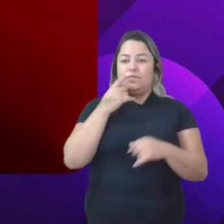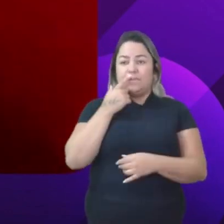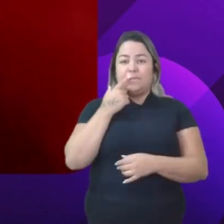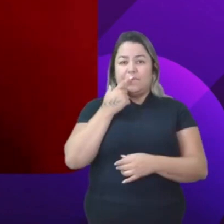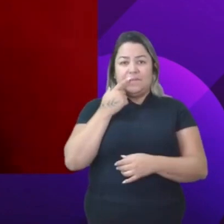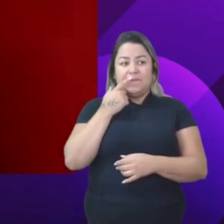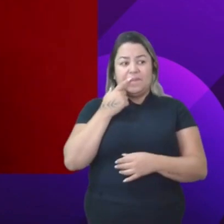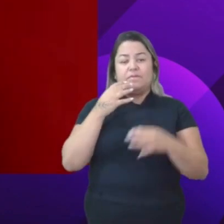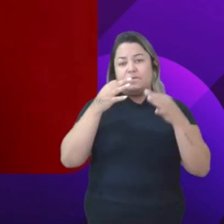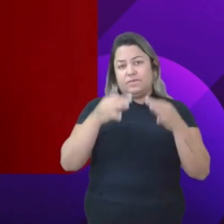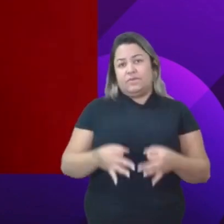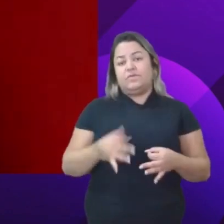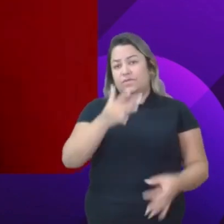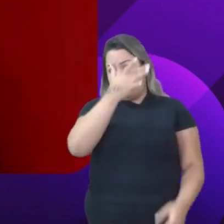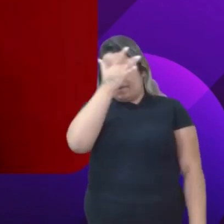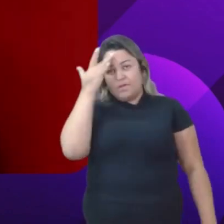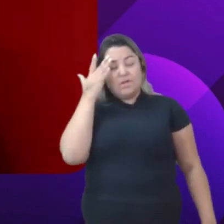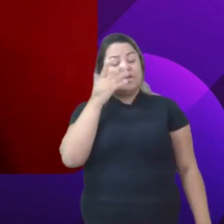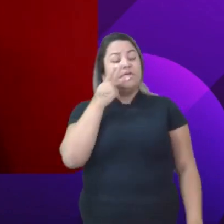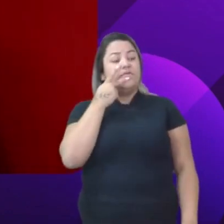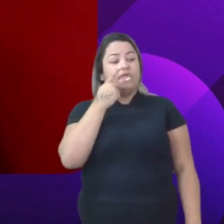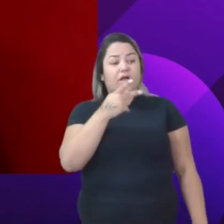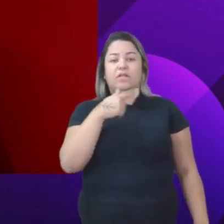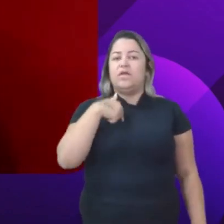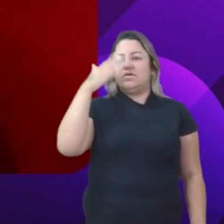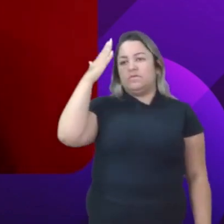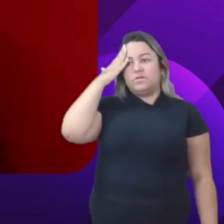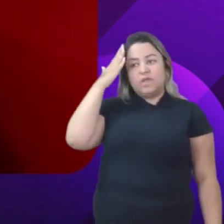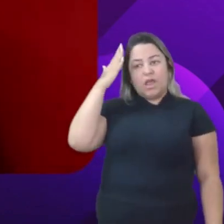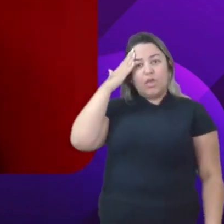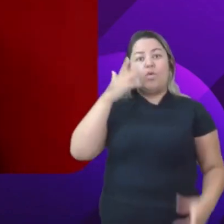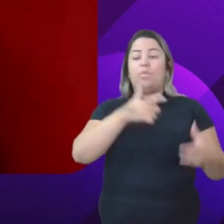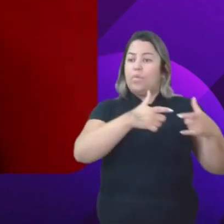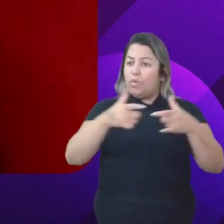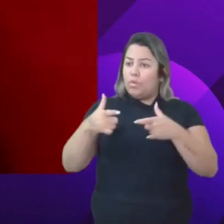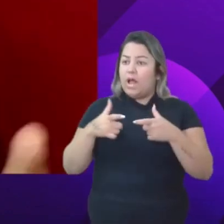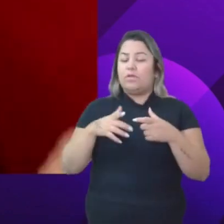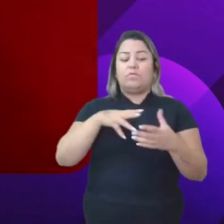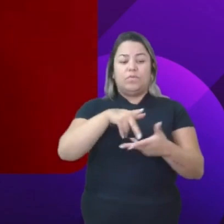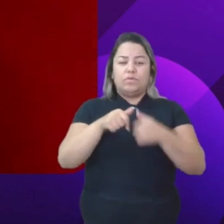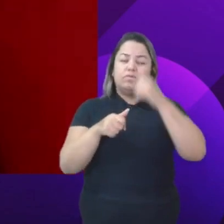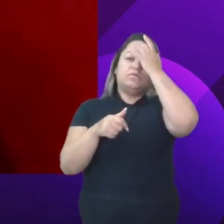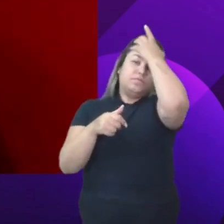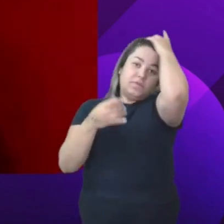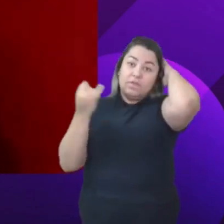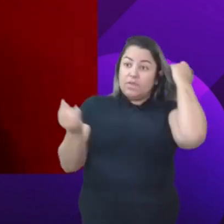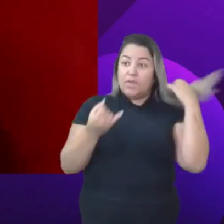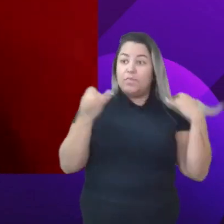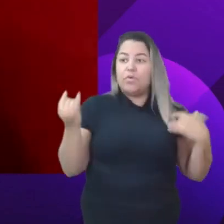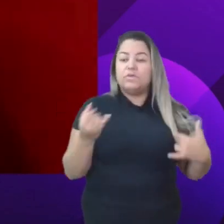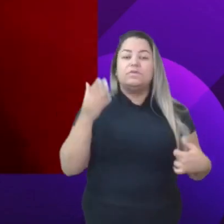informação positiva de alguém que diz: eu sei o meu lugar no mundo, que é importante